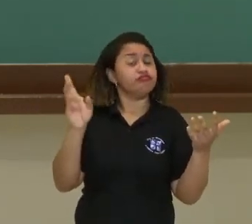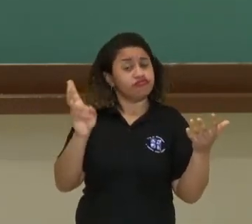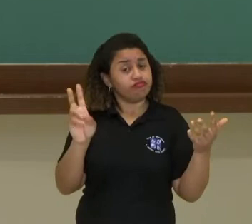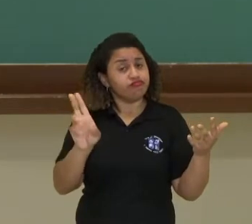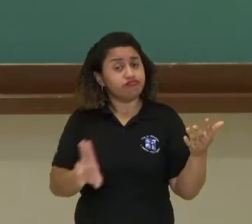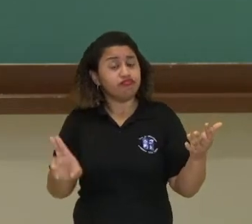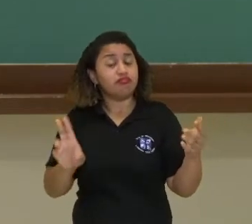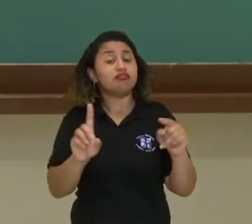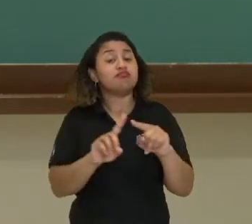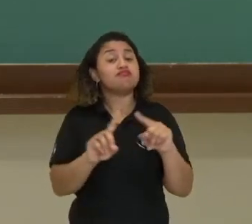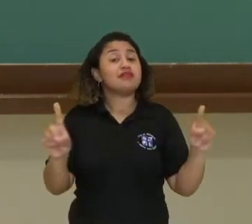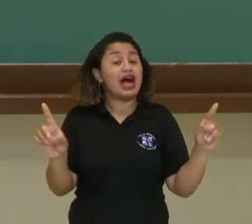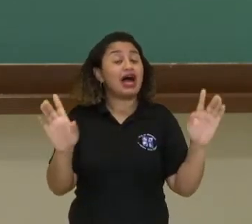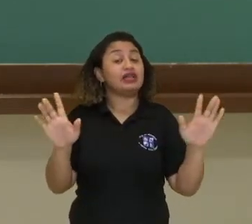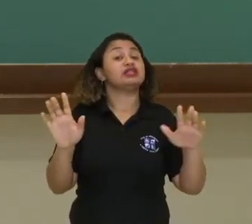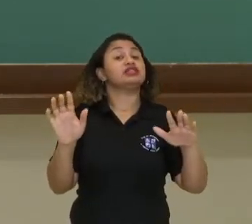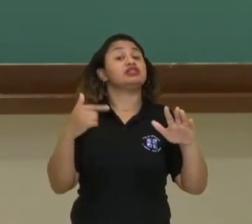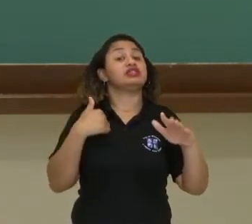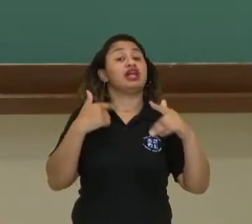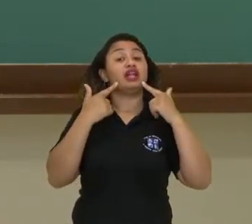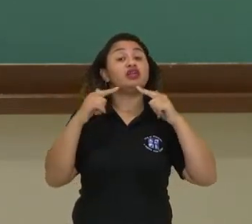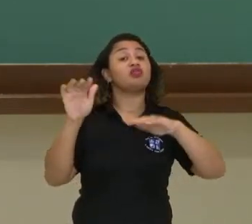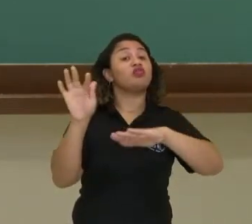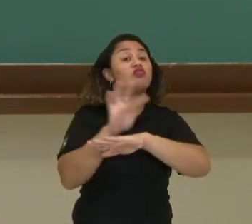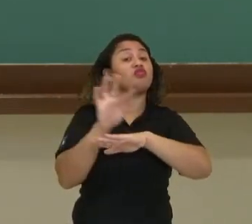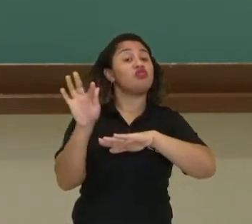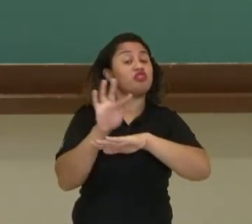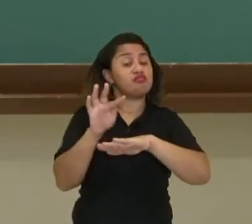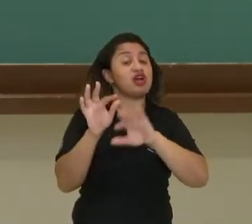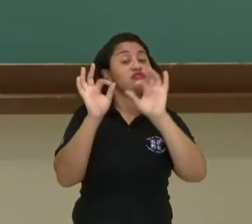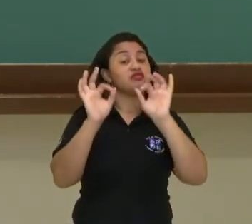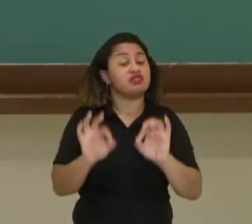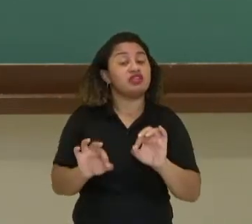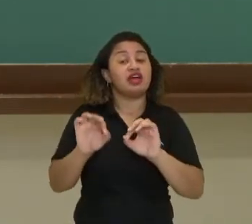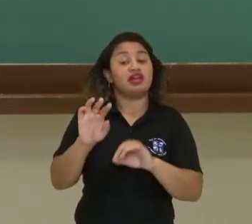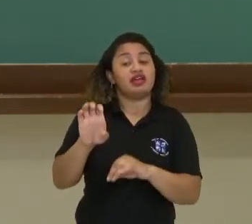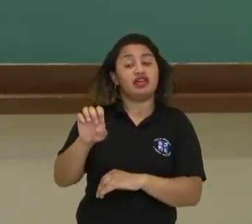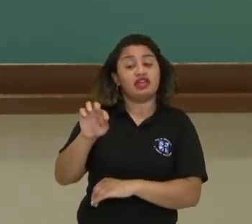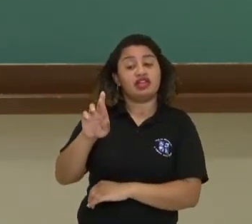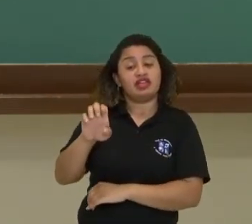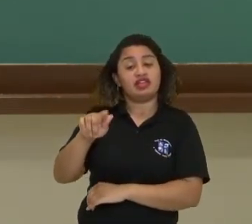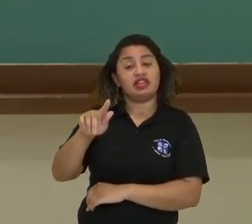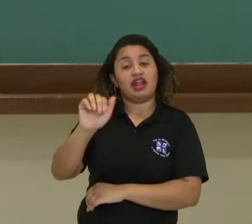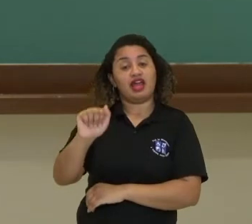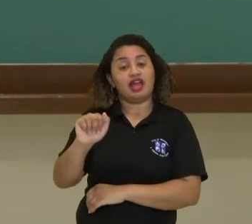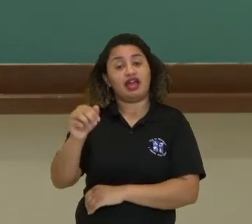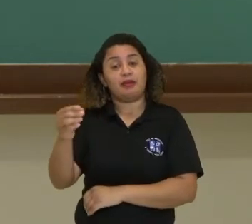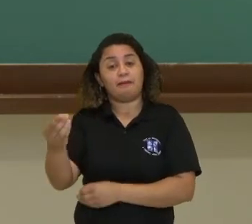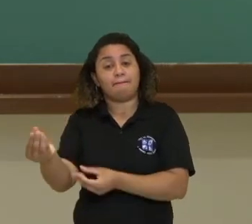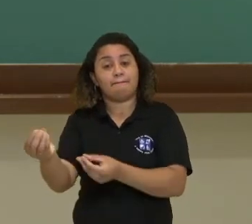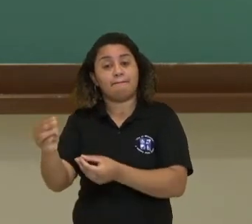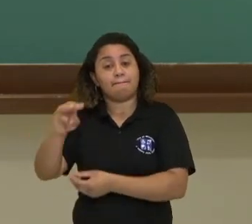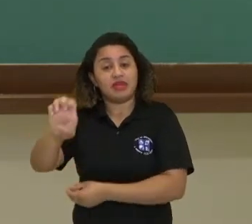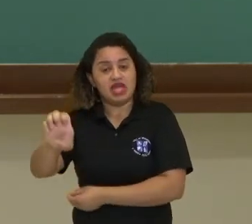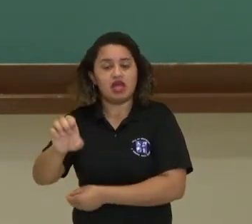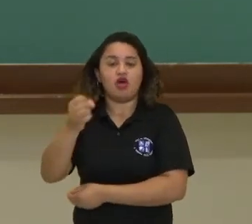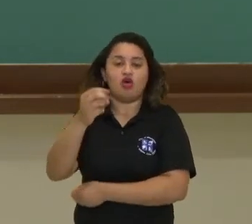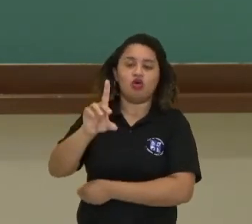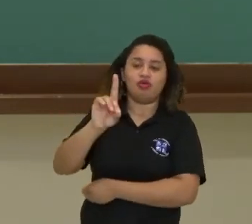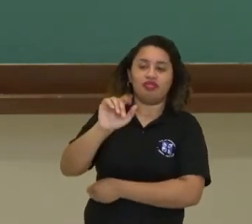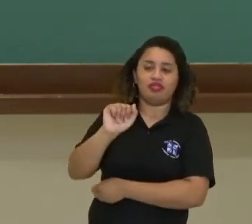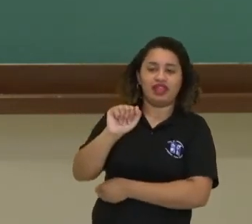sempre desistir só que de acordo com a norma culta o correto seria dá-me em vez de me dá